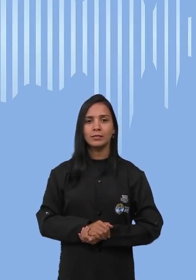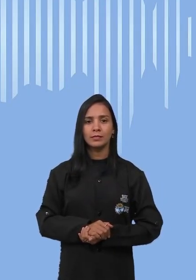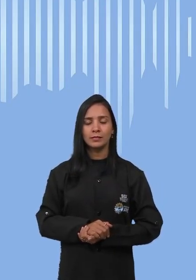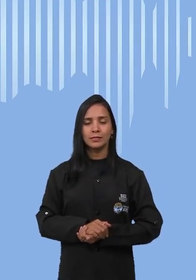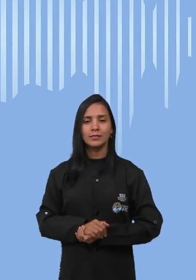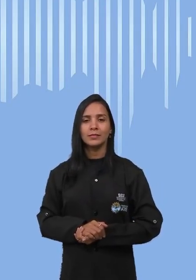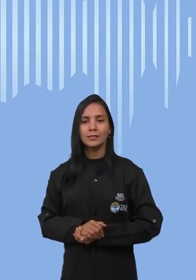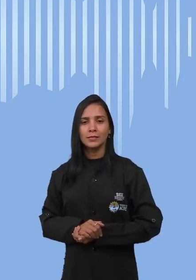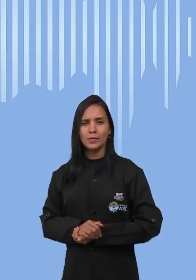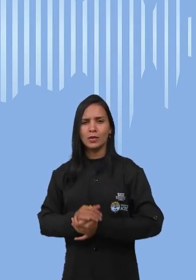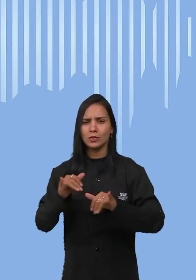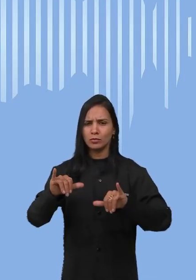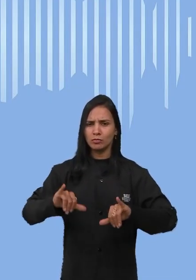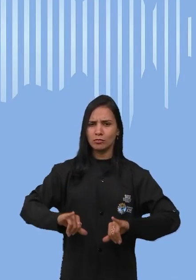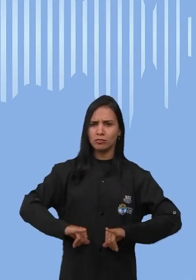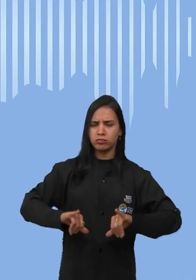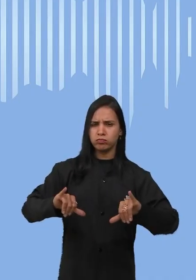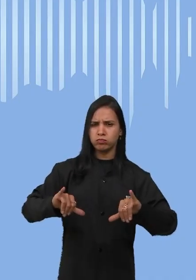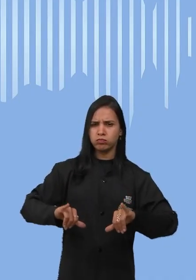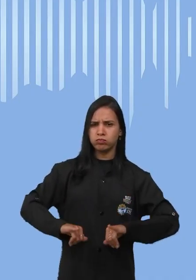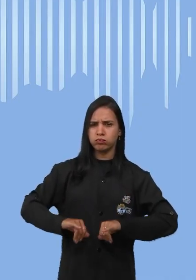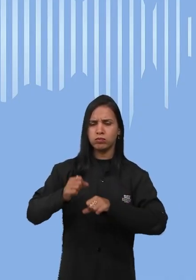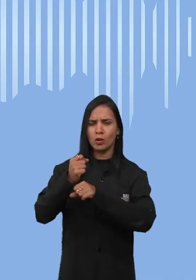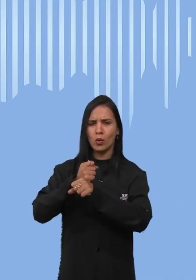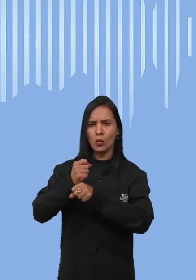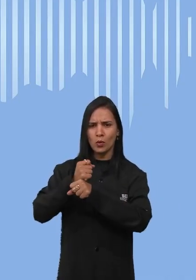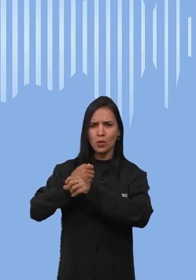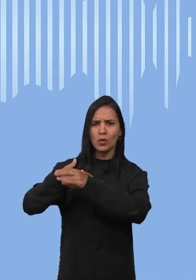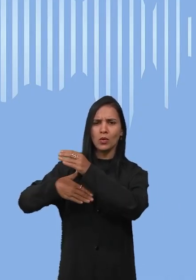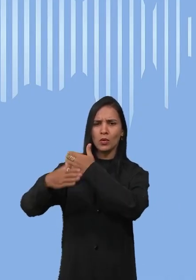posso sofrer no ano passado.